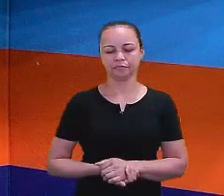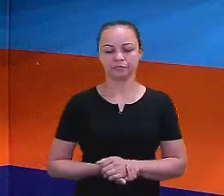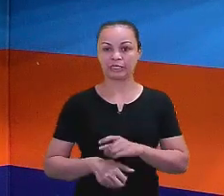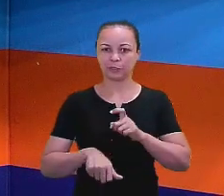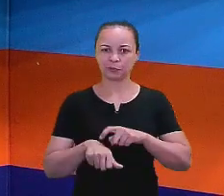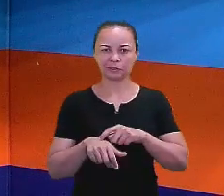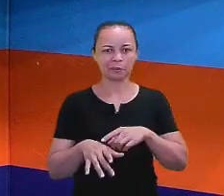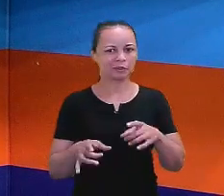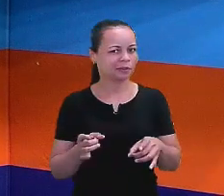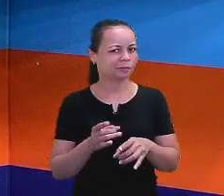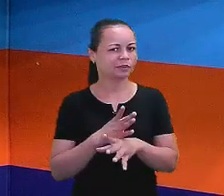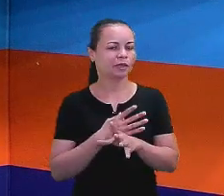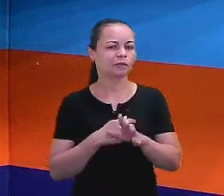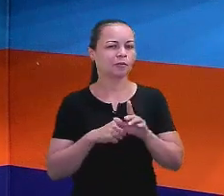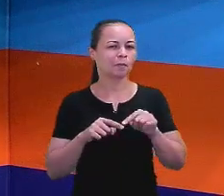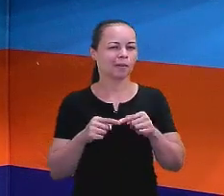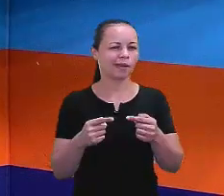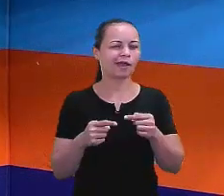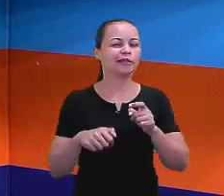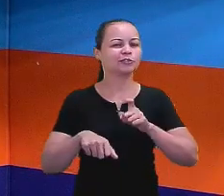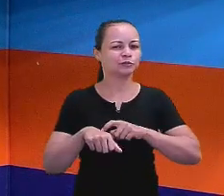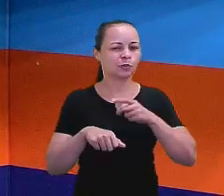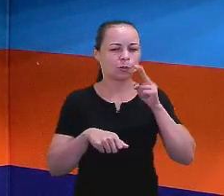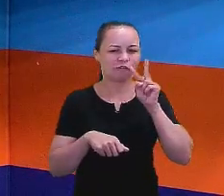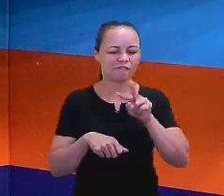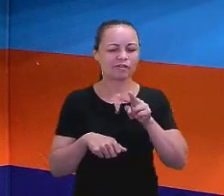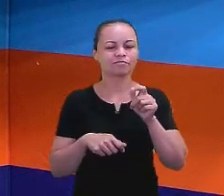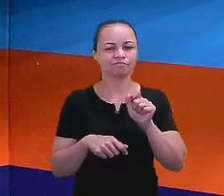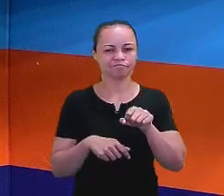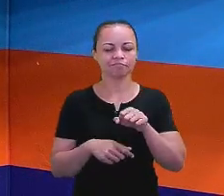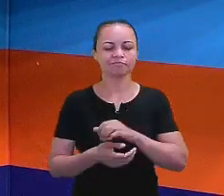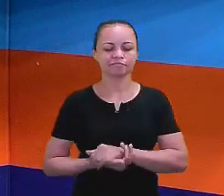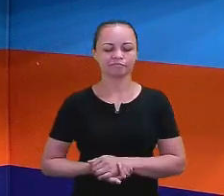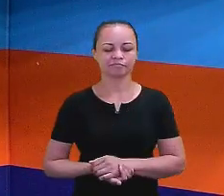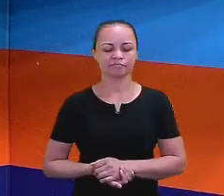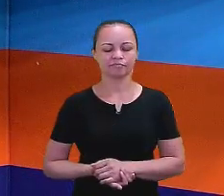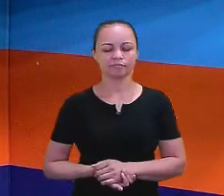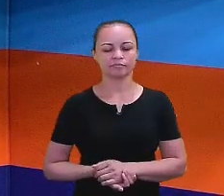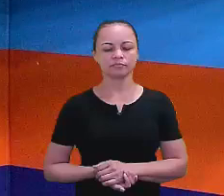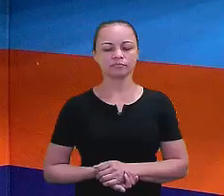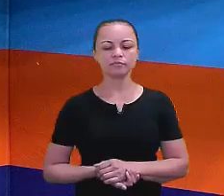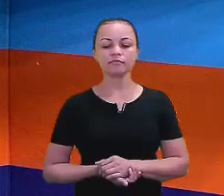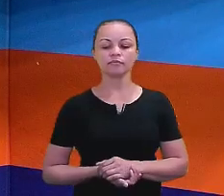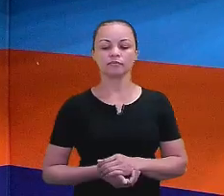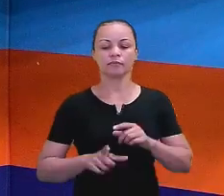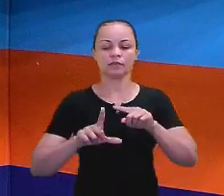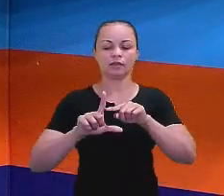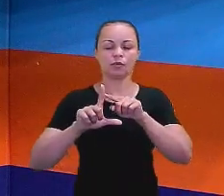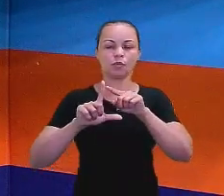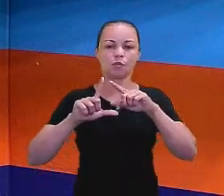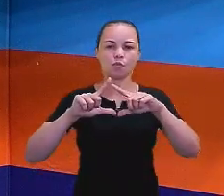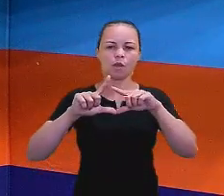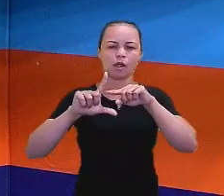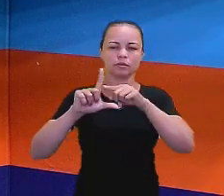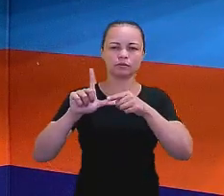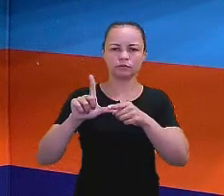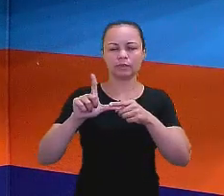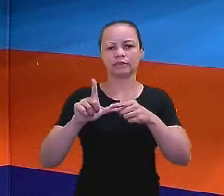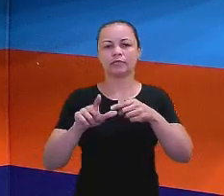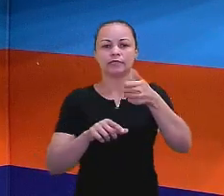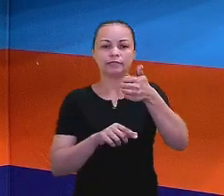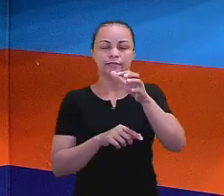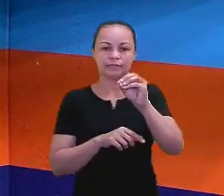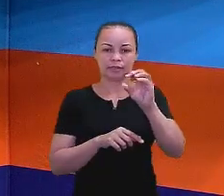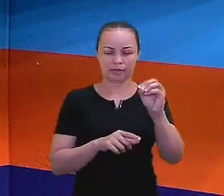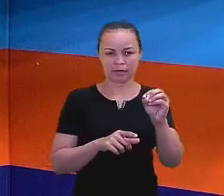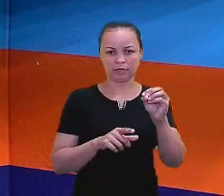acabando, mas dá tempo da gente ver. Então, em um triângulo, um ângulo interno mede 100 graus e os outros dois ângulos